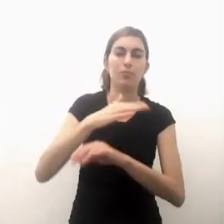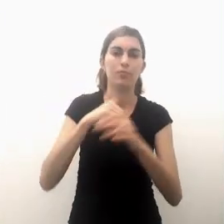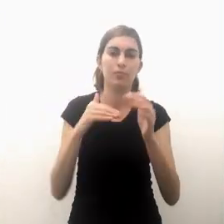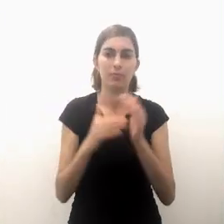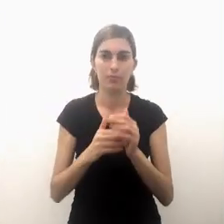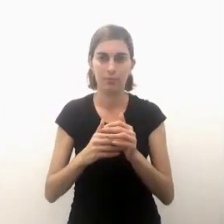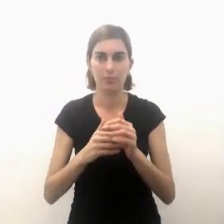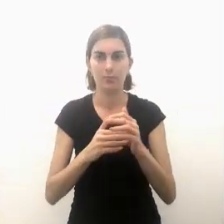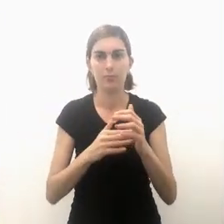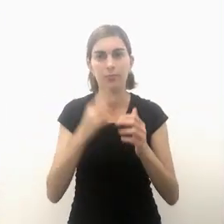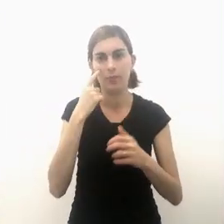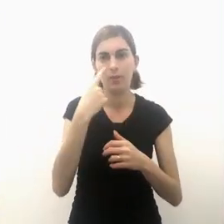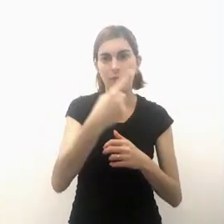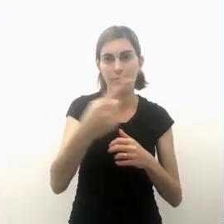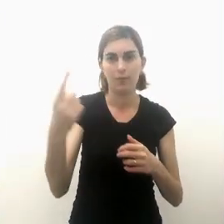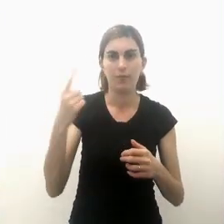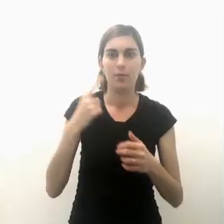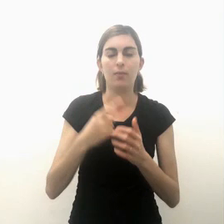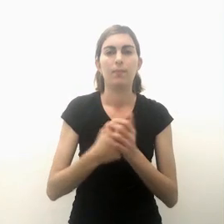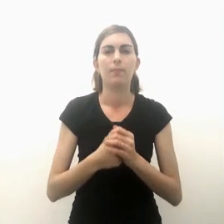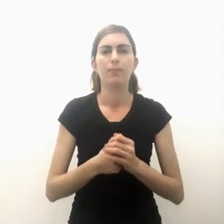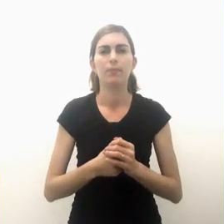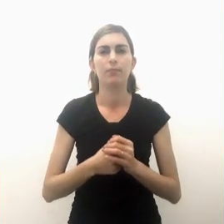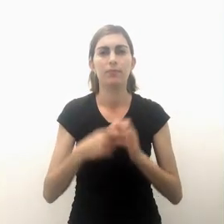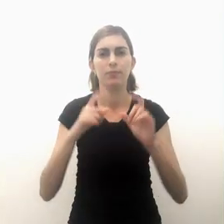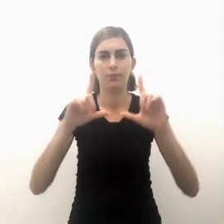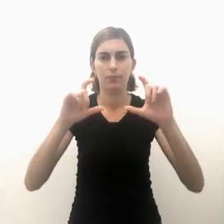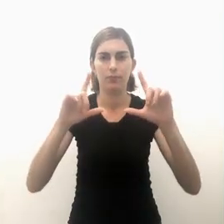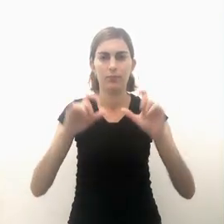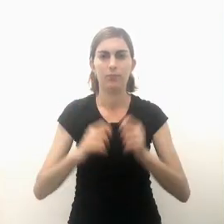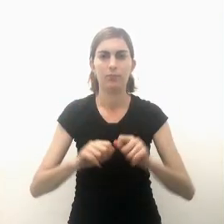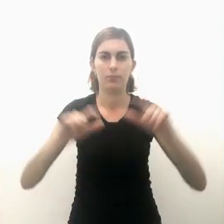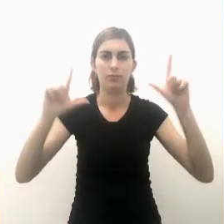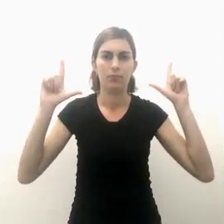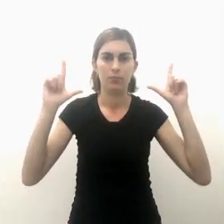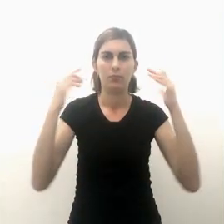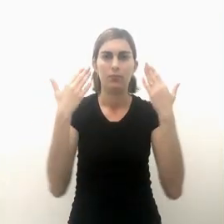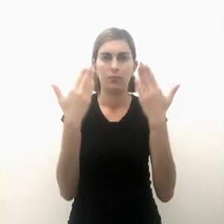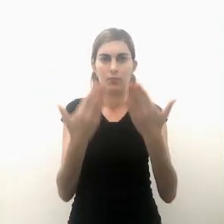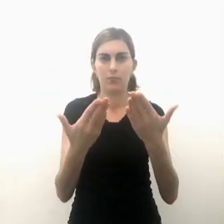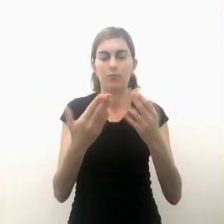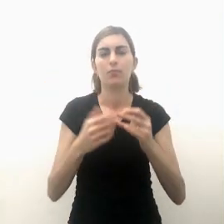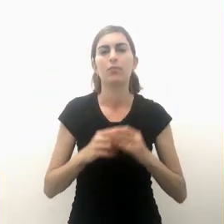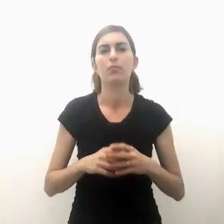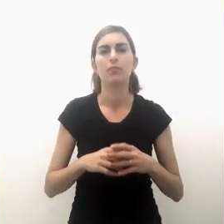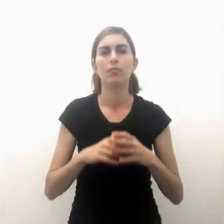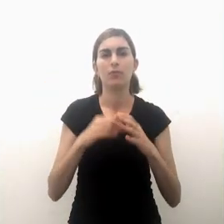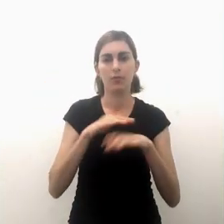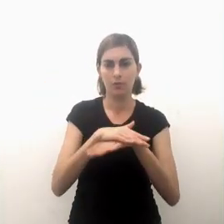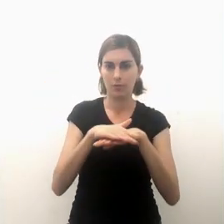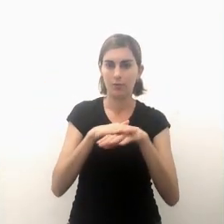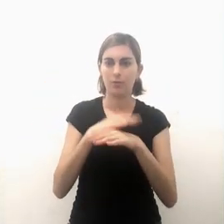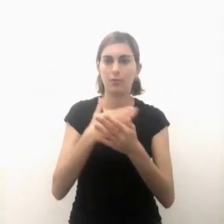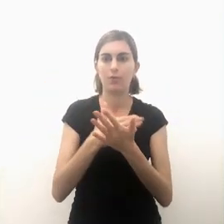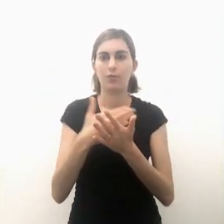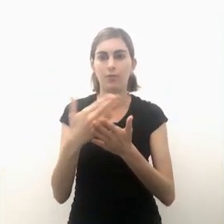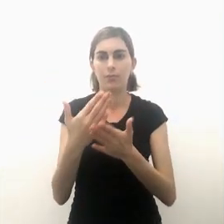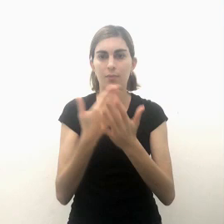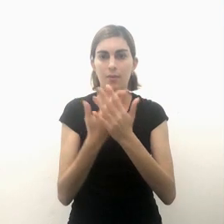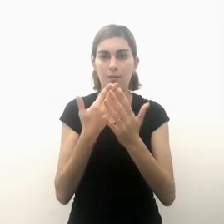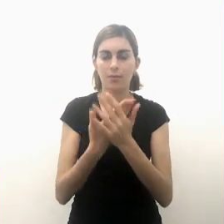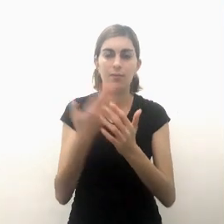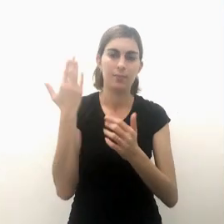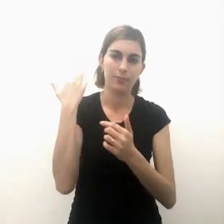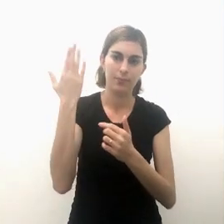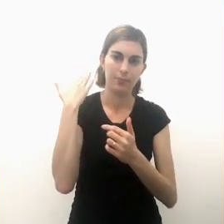ok? Observe agora na tela uma imagem, né, a imagem que nos cerca. A gente conversou há umas aulas